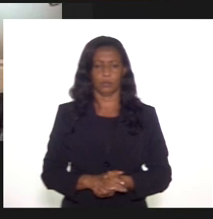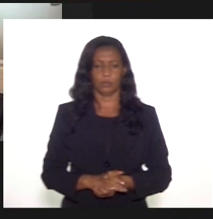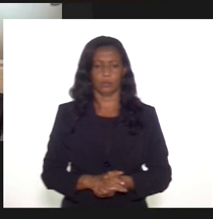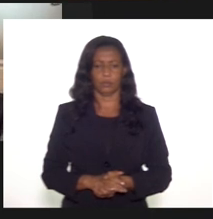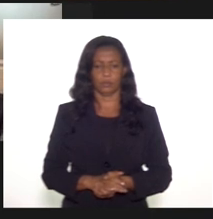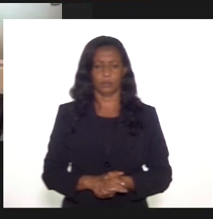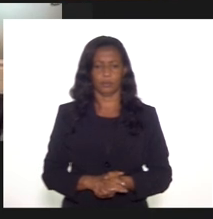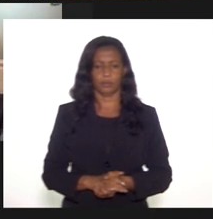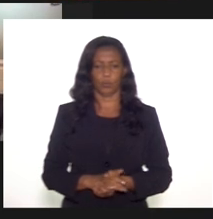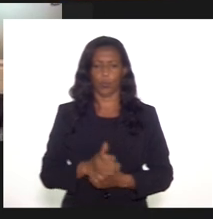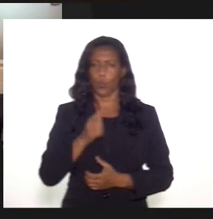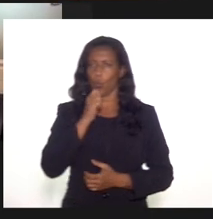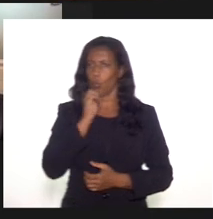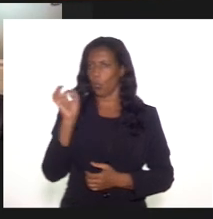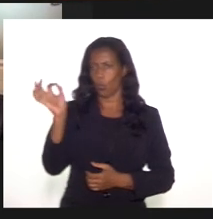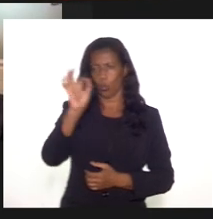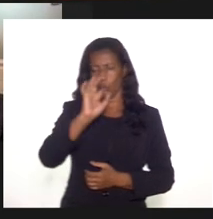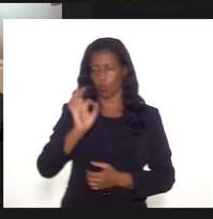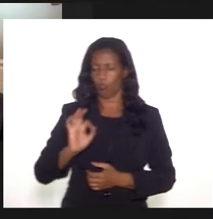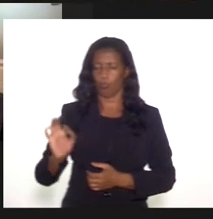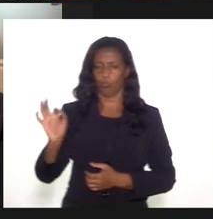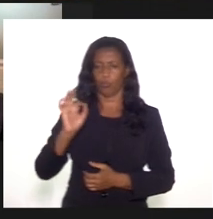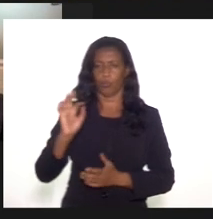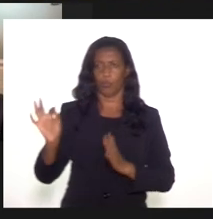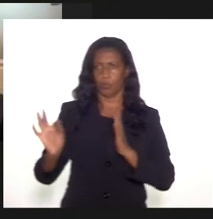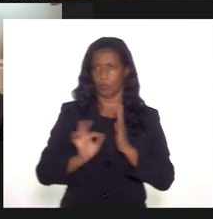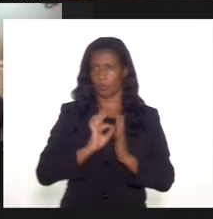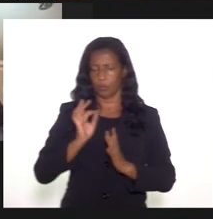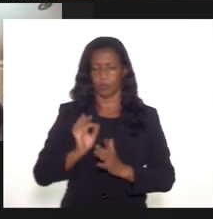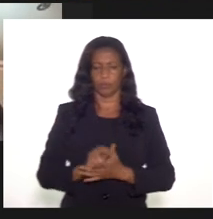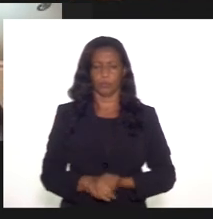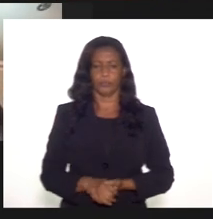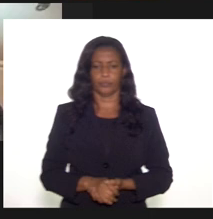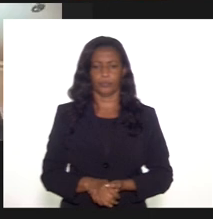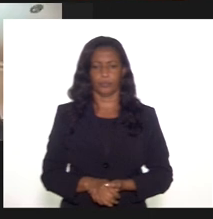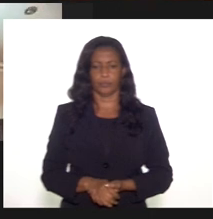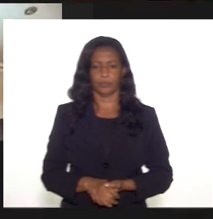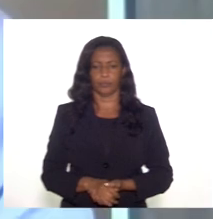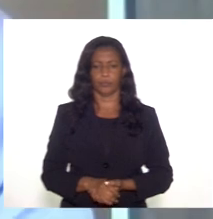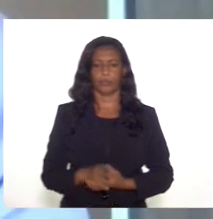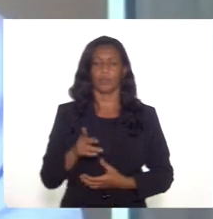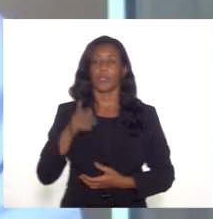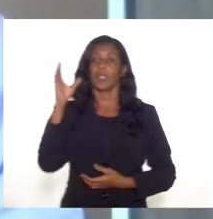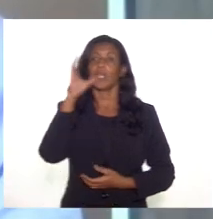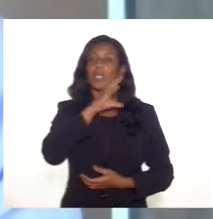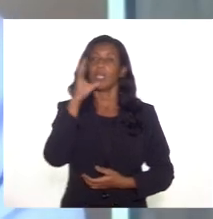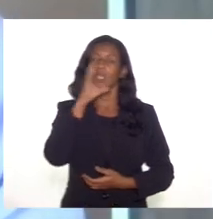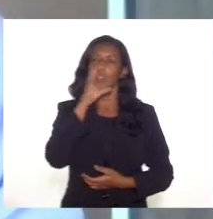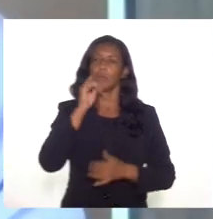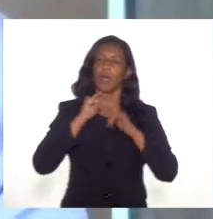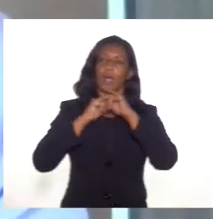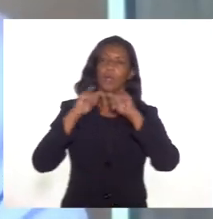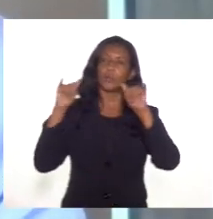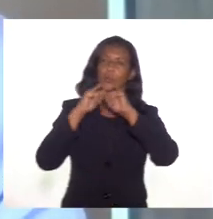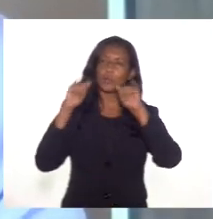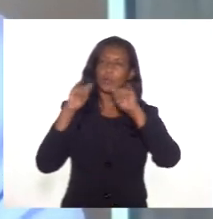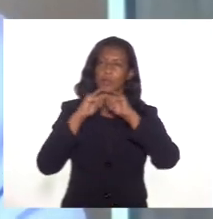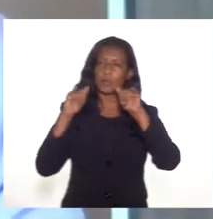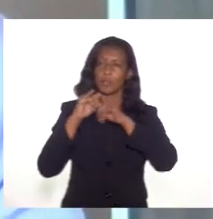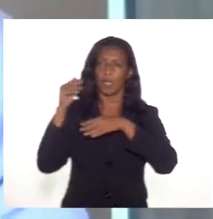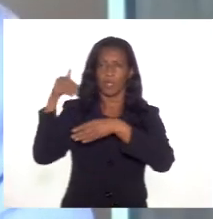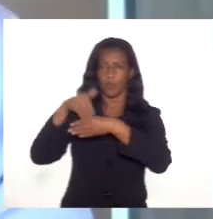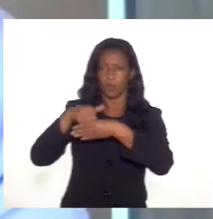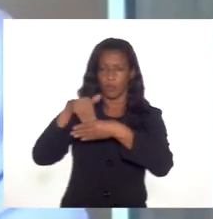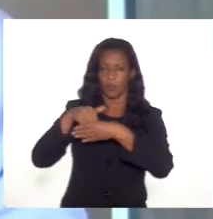Bom, não tendo mais ninguém para a inscrição de declaração de voto. Em regime de urgência, anuncio. Em regime de urgência e